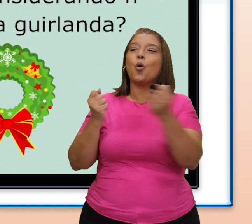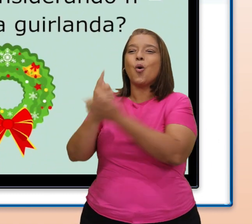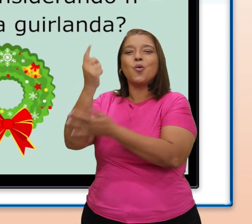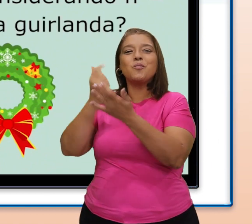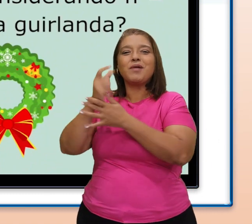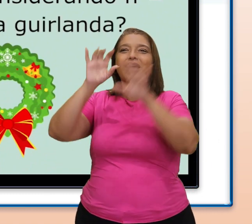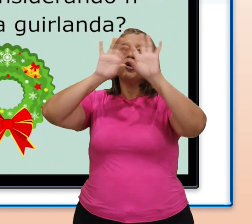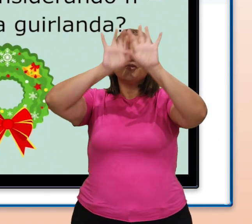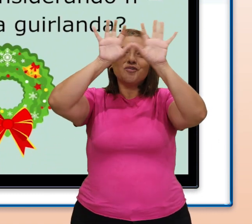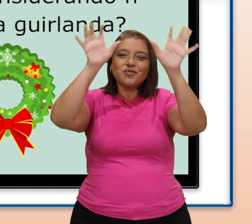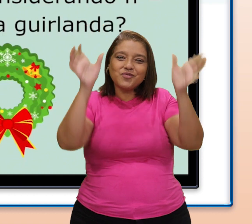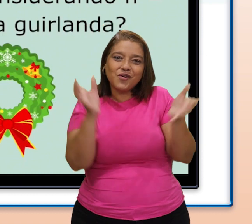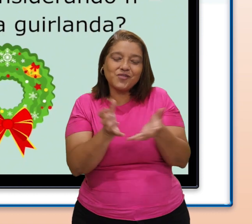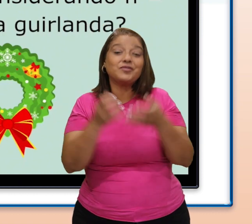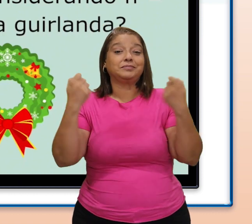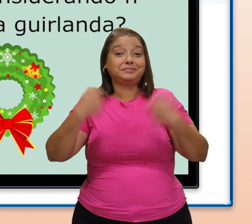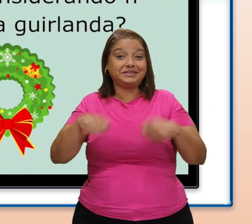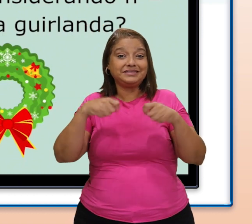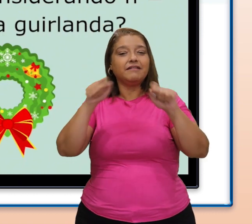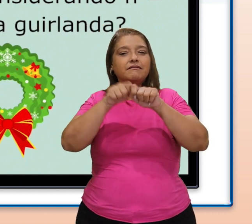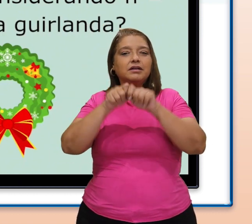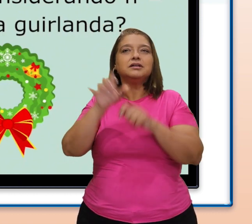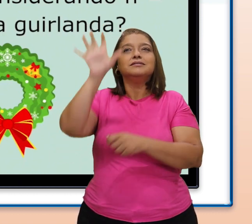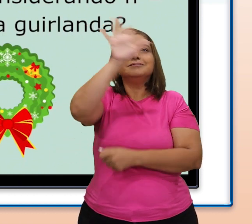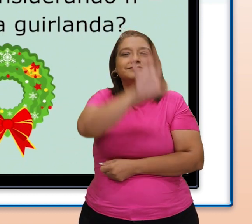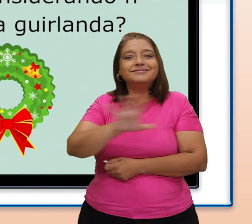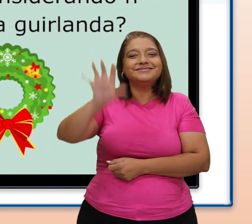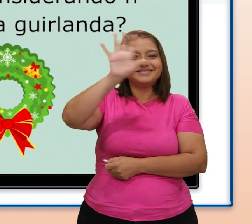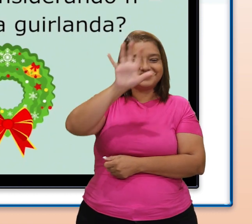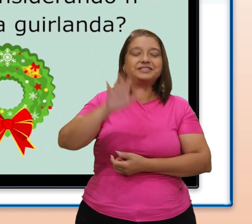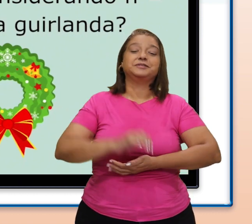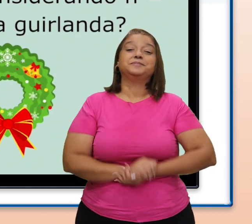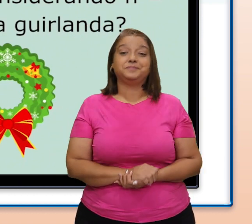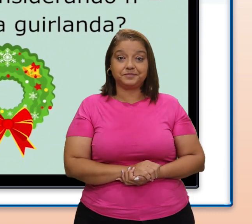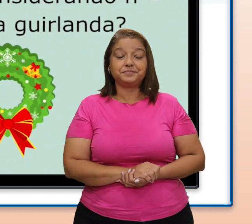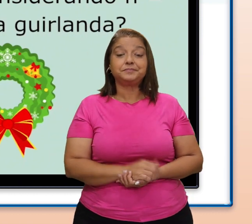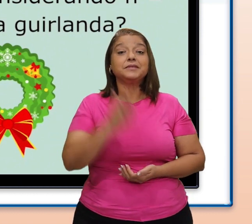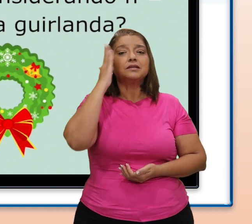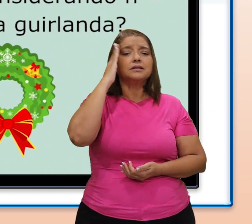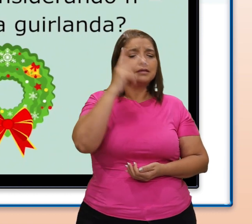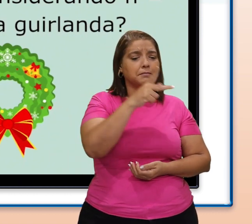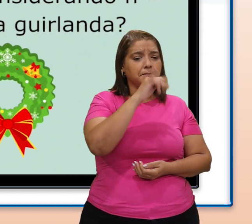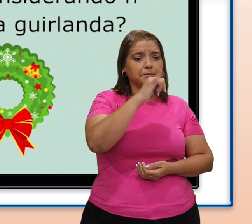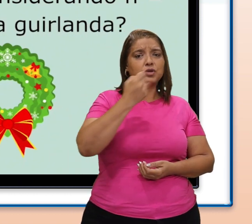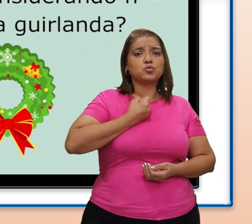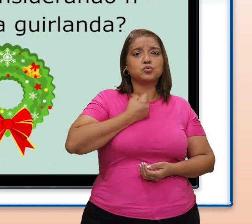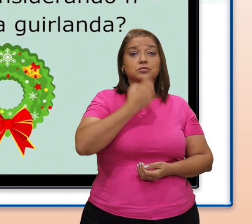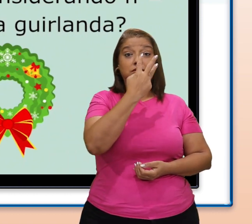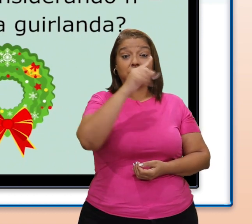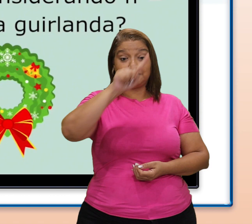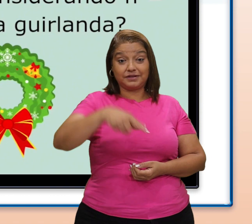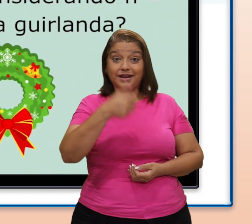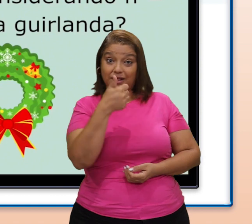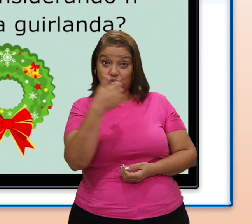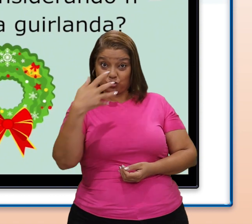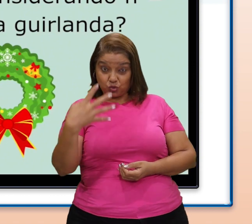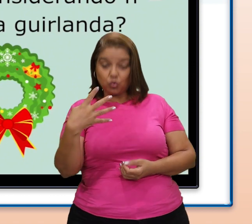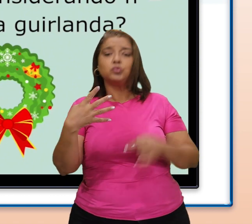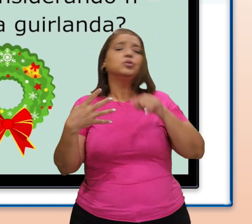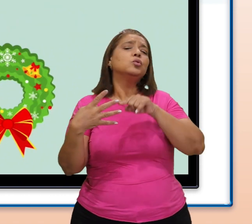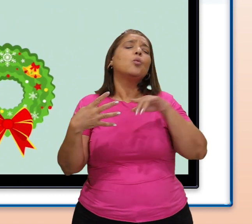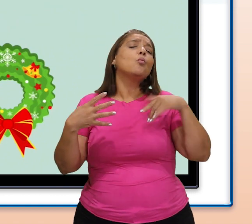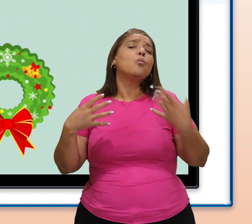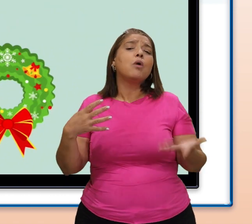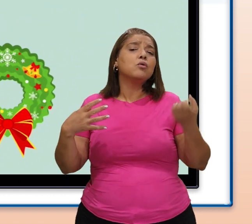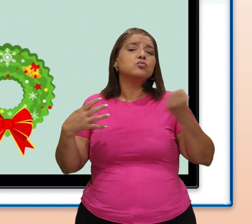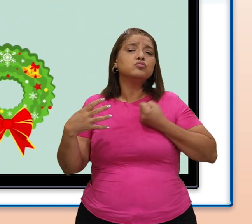festão que precisa para dar a volta na guirlanda. Considerando π igual a 3,14,